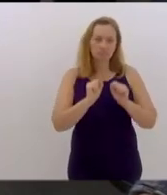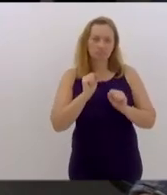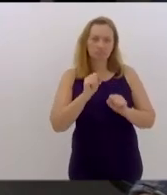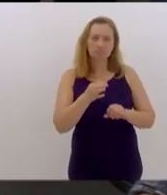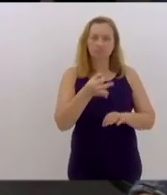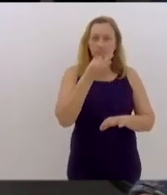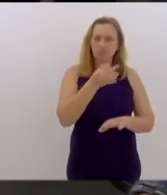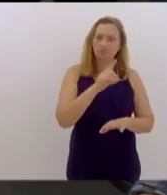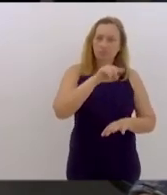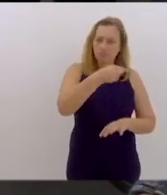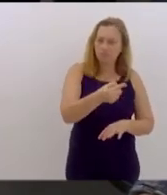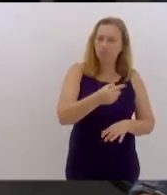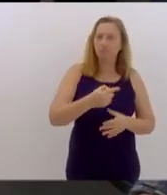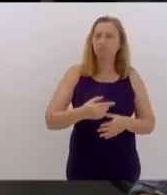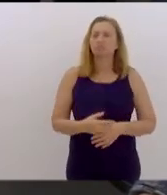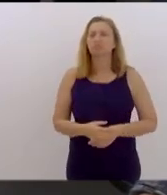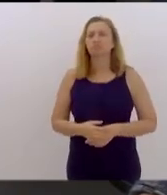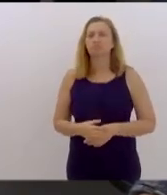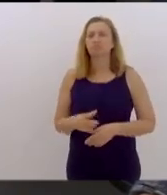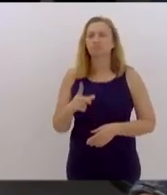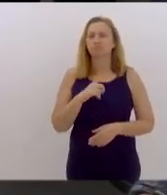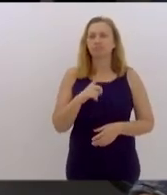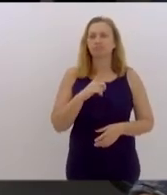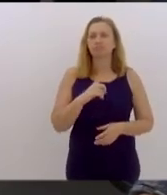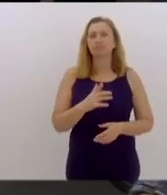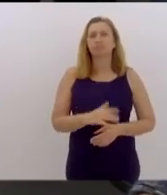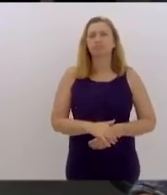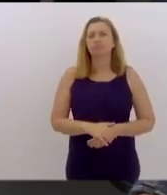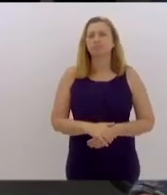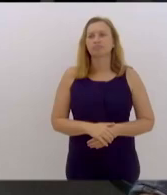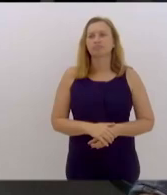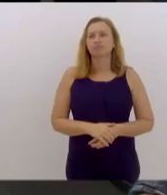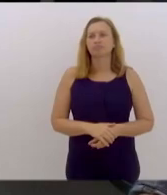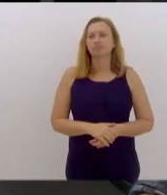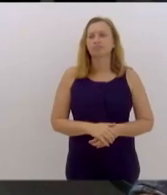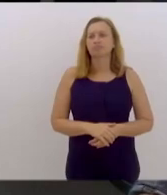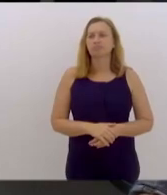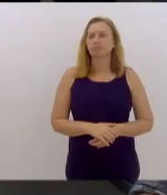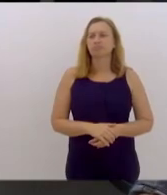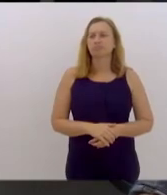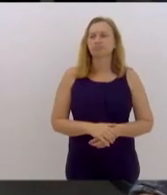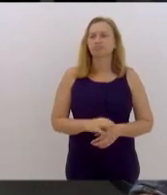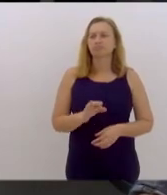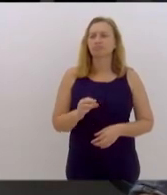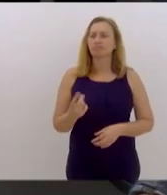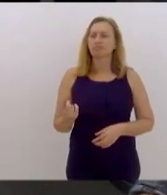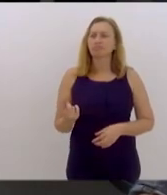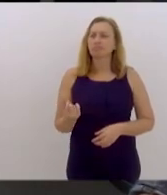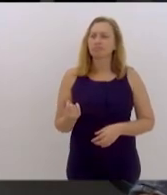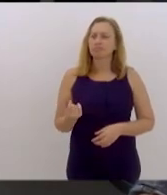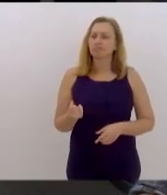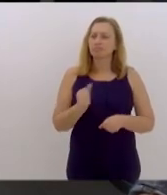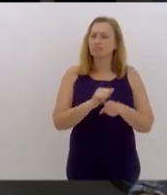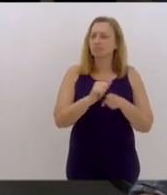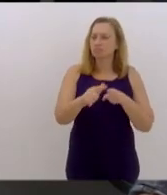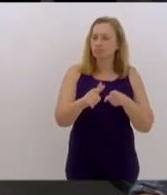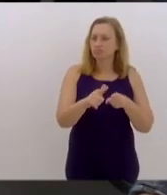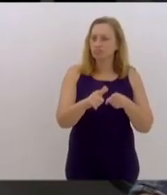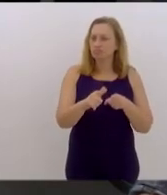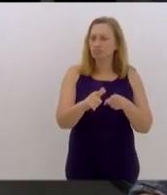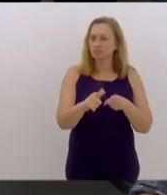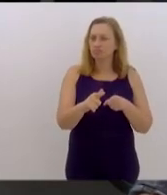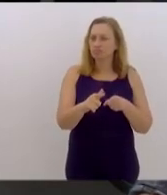outra outra comissão que a gente tivesse um arrazoado dos valores desses aluguéis e dos valores